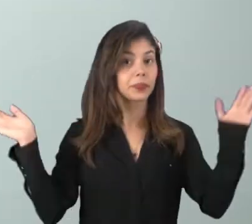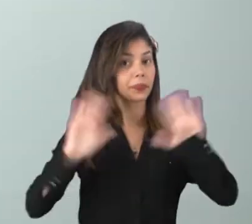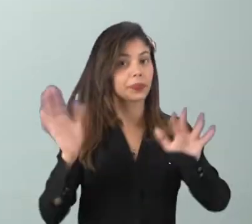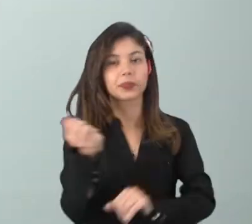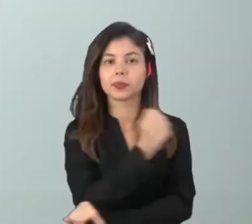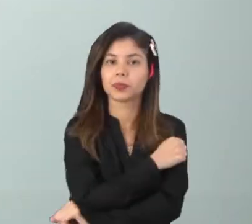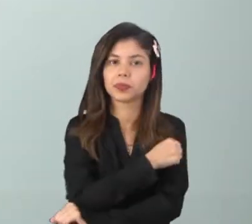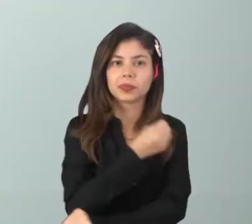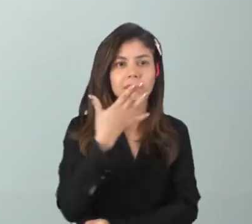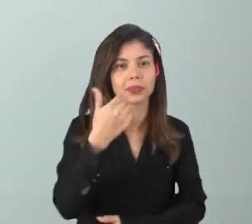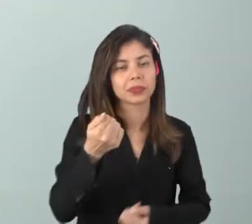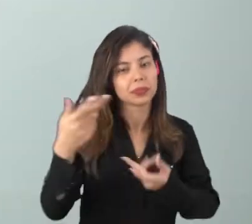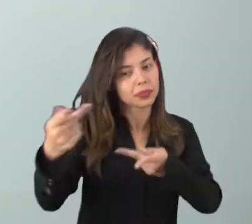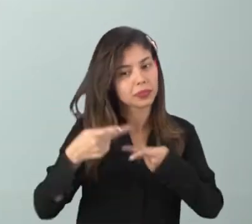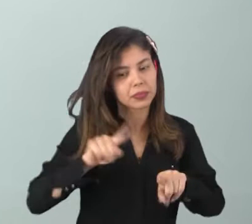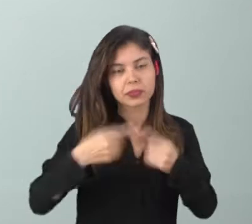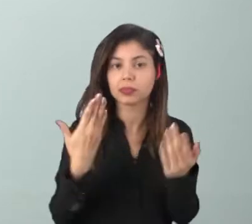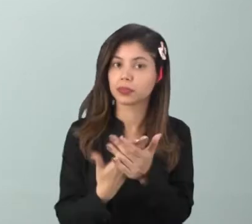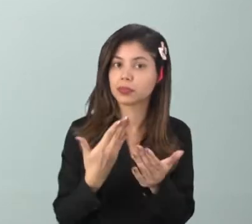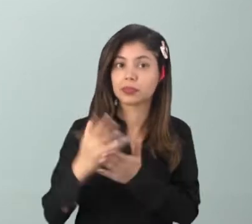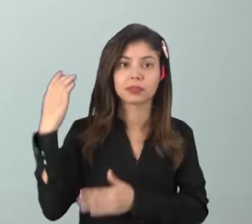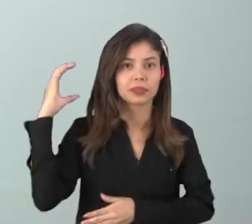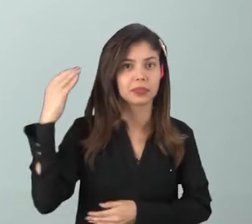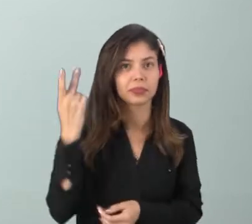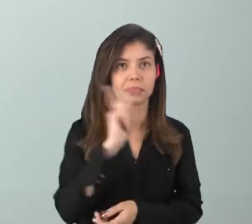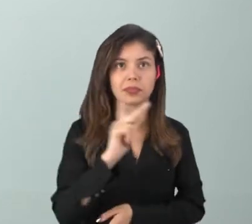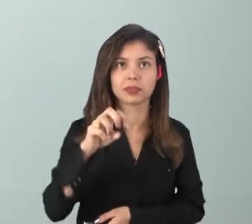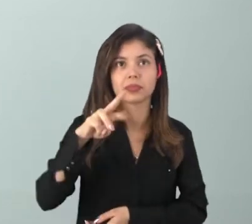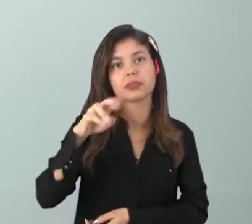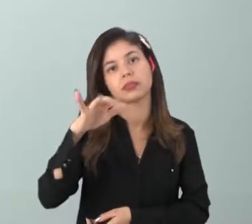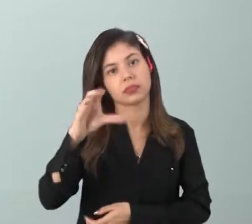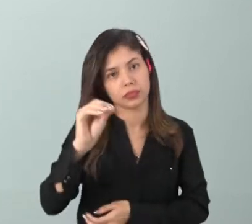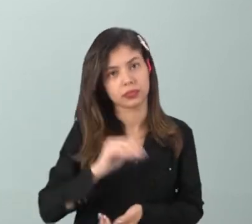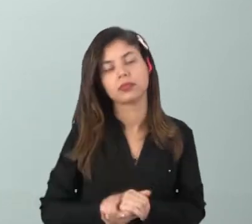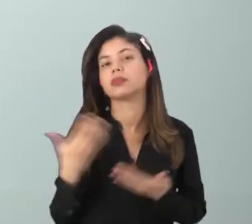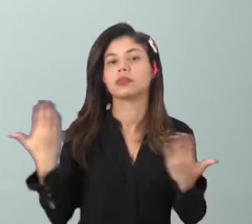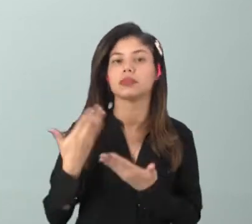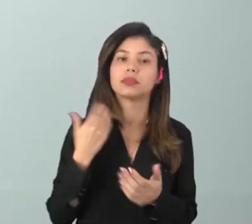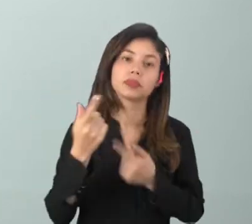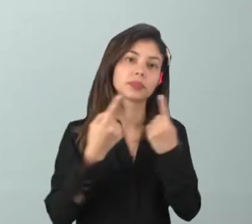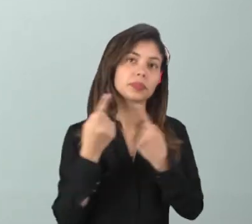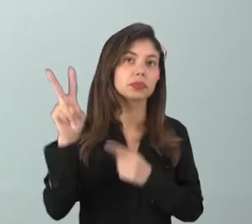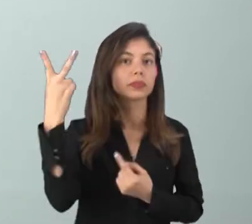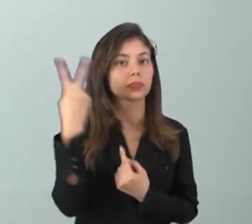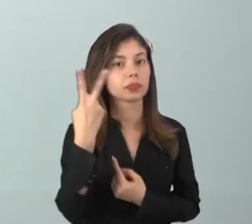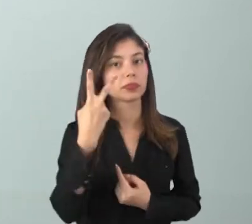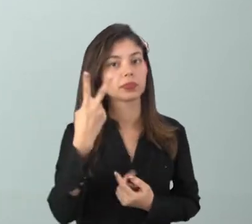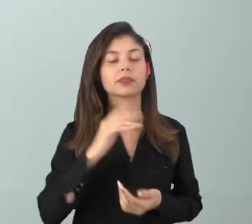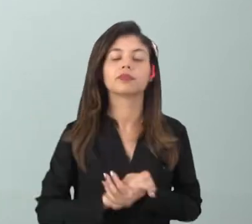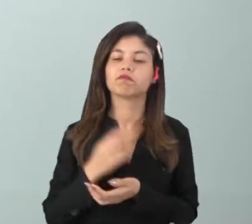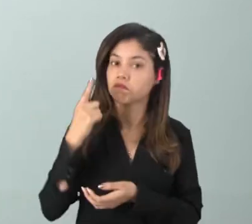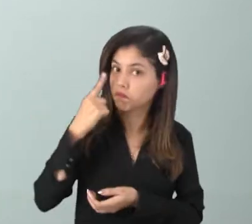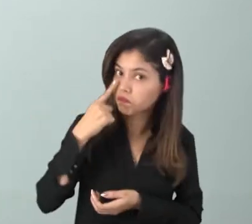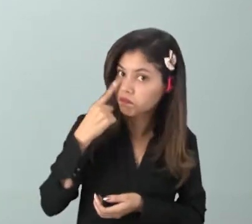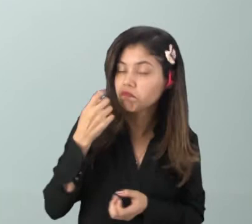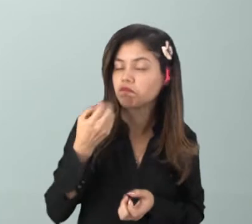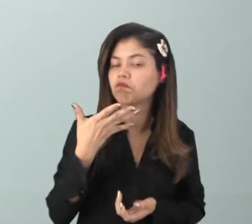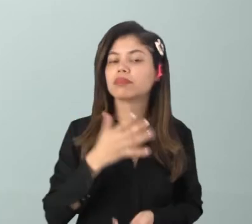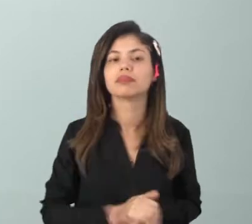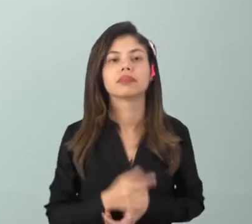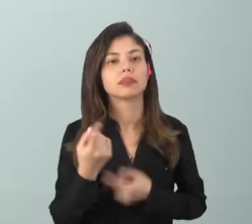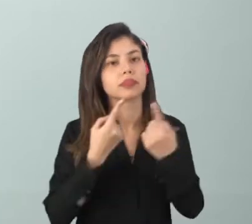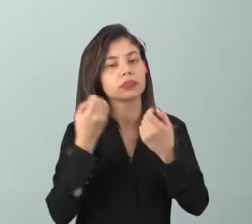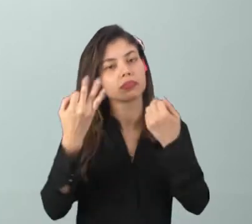Olá, alunos, tudo bom? Bem-vindos a mais uma aula de ciências. Aqui é o professor Marcelo e na aula de hoje nós vamos discutir dois temas muito interessantes, tá? Nós vamos